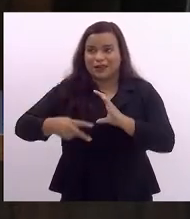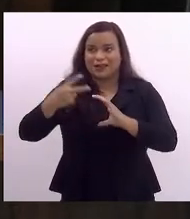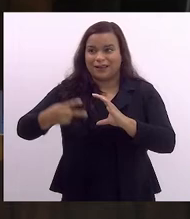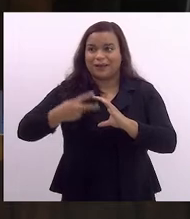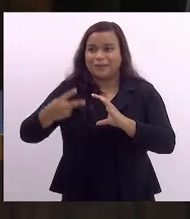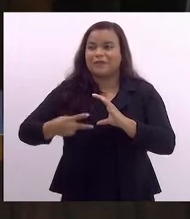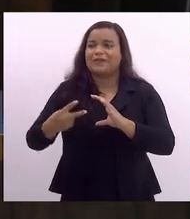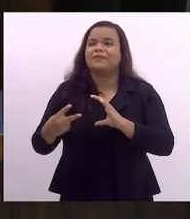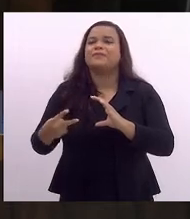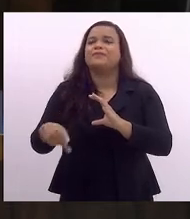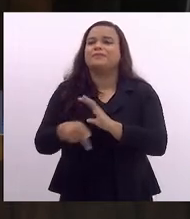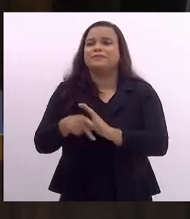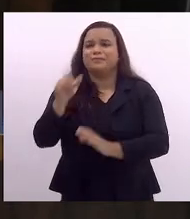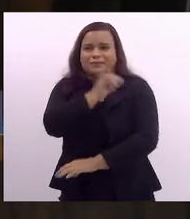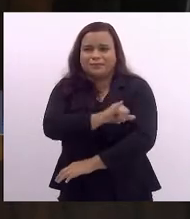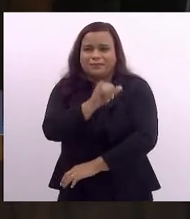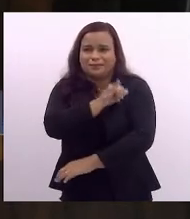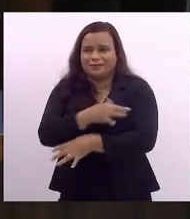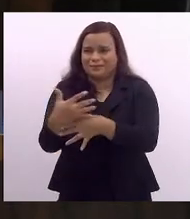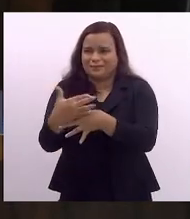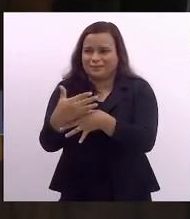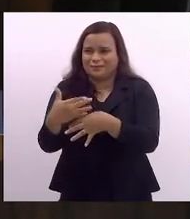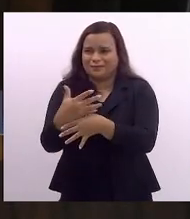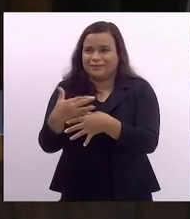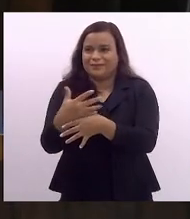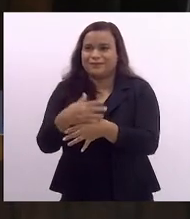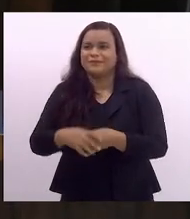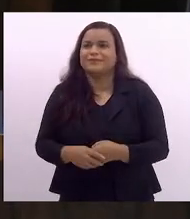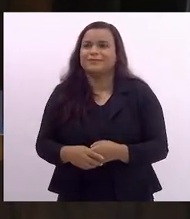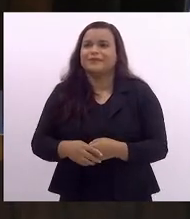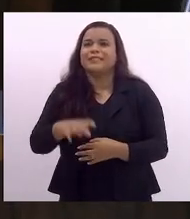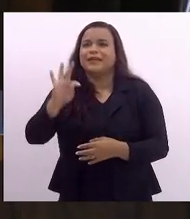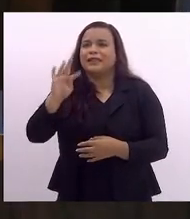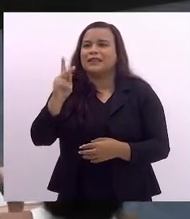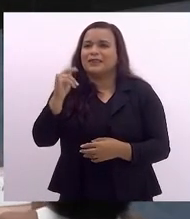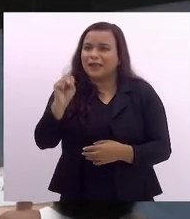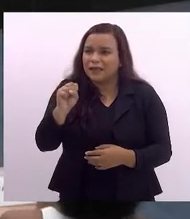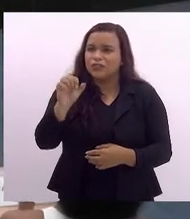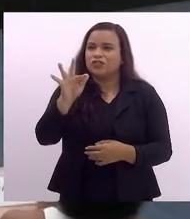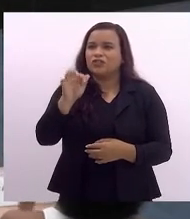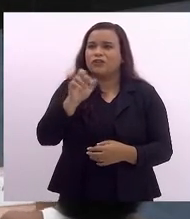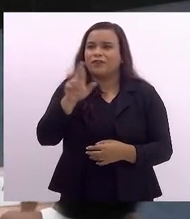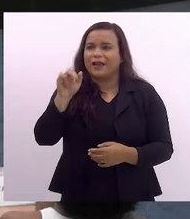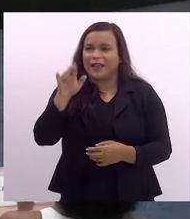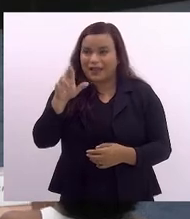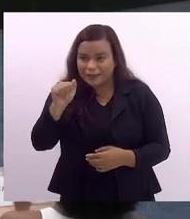Municipal do Estado do Rio de Janeiro, aliás, da cidade do Rio de Janeiro, Thaís Ferreira.